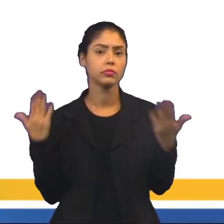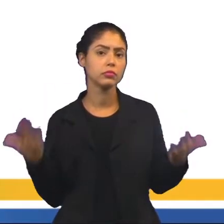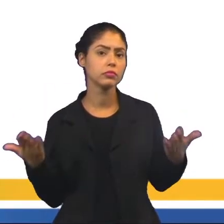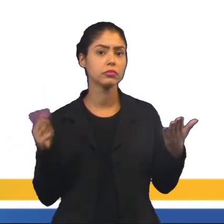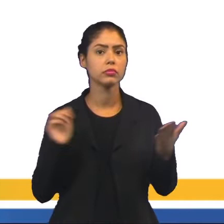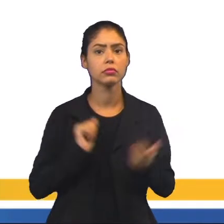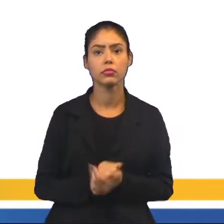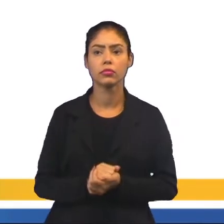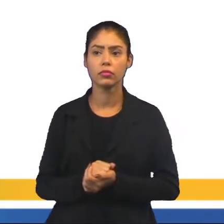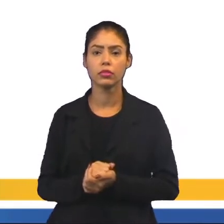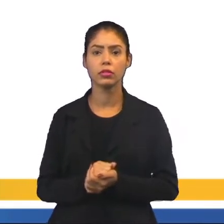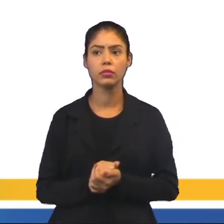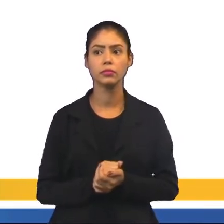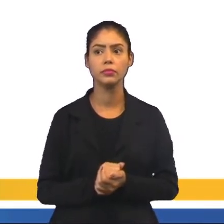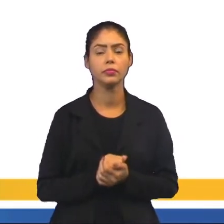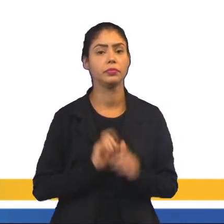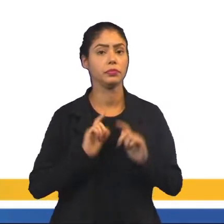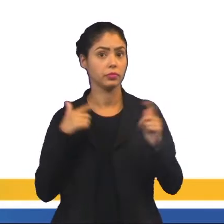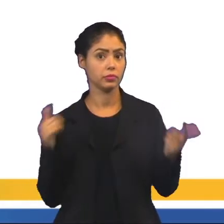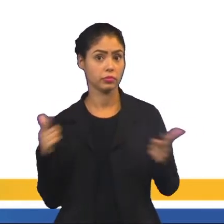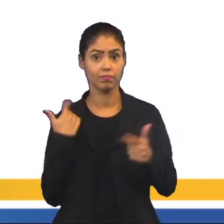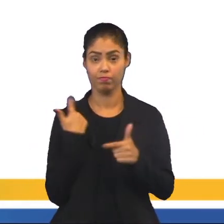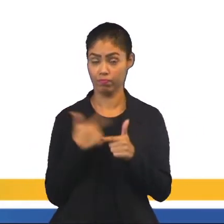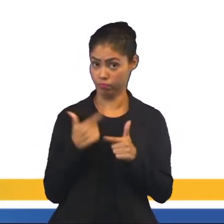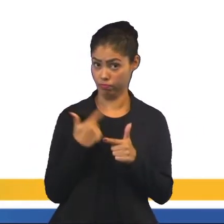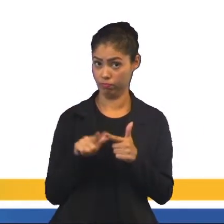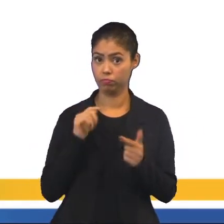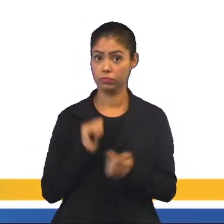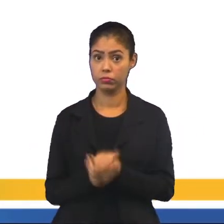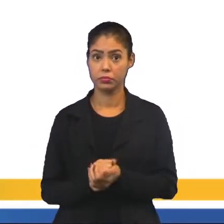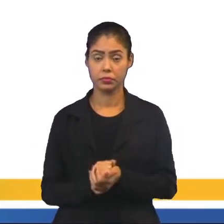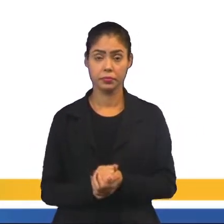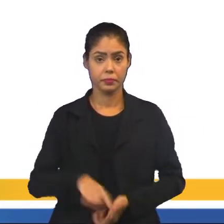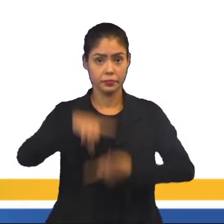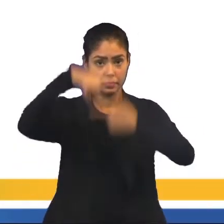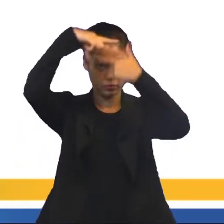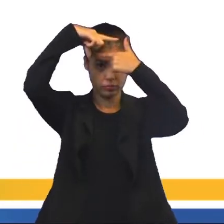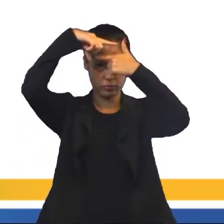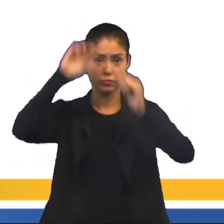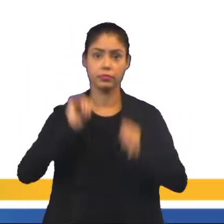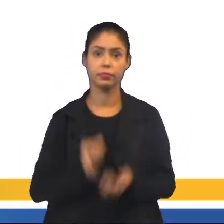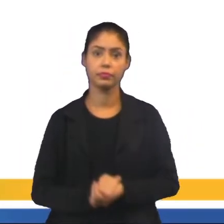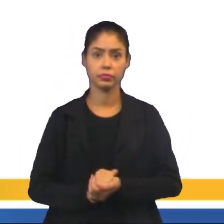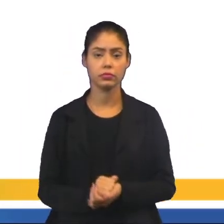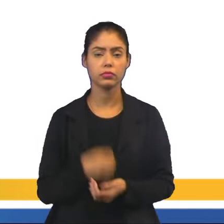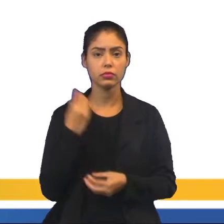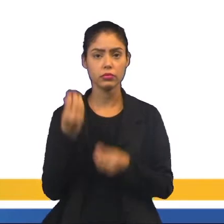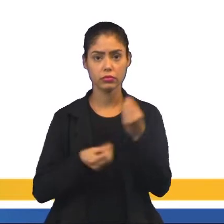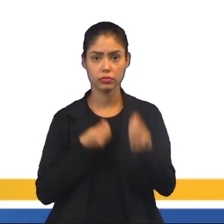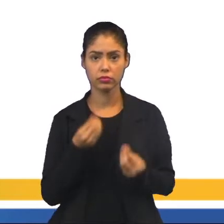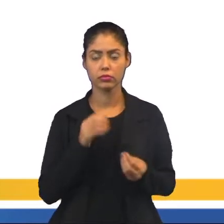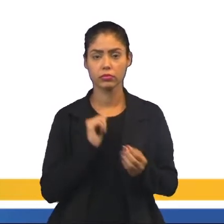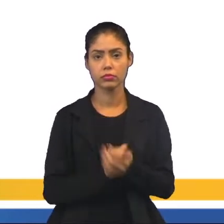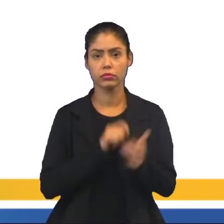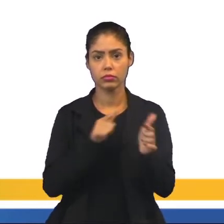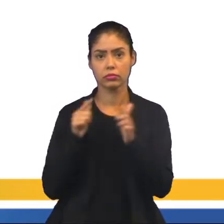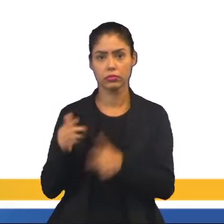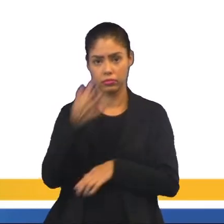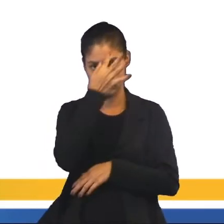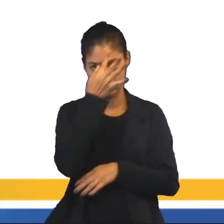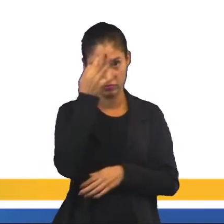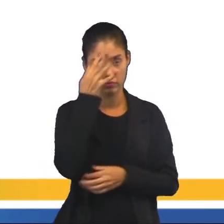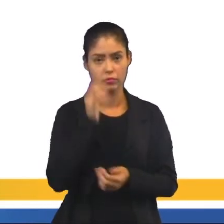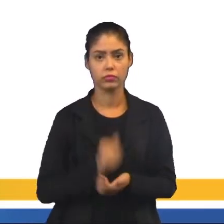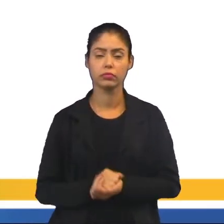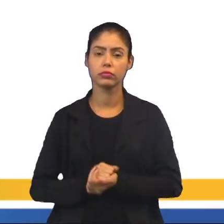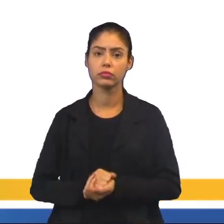pessoal, essa é a grande problemática da alienação. Tanto no âmbito da